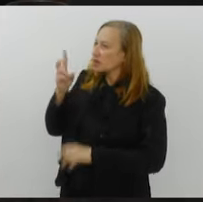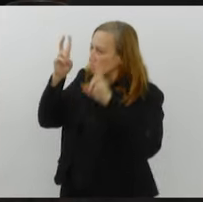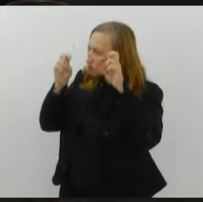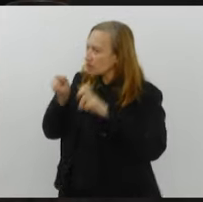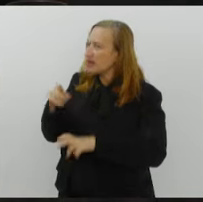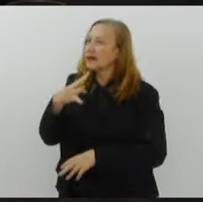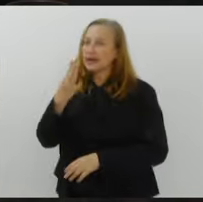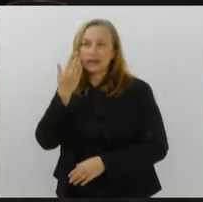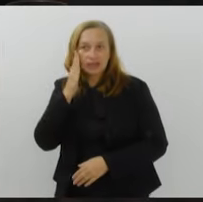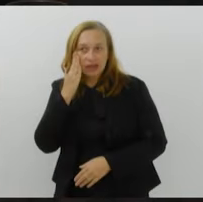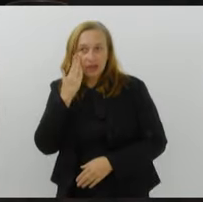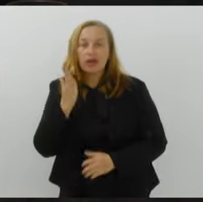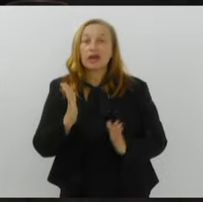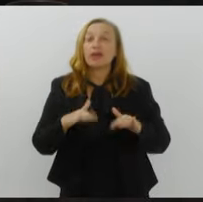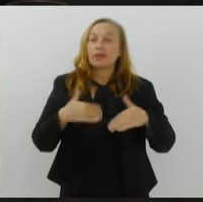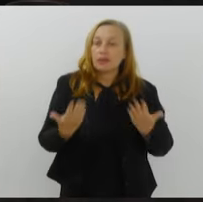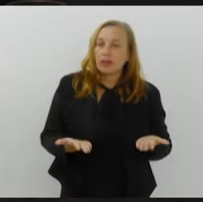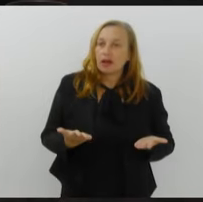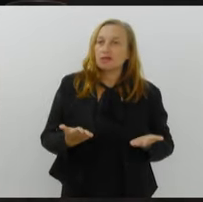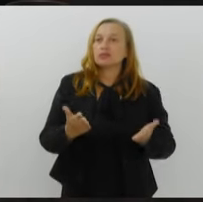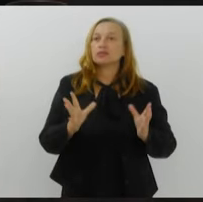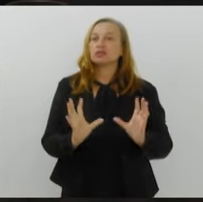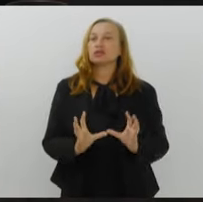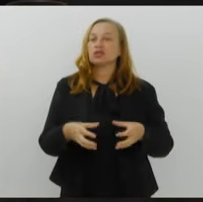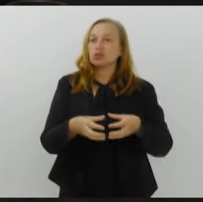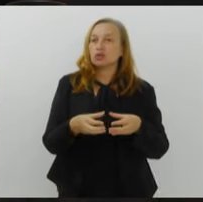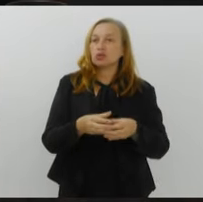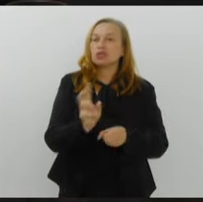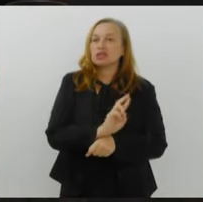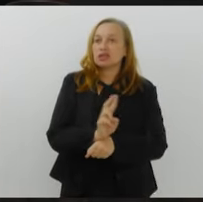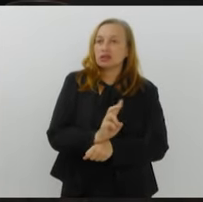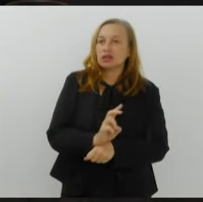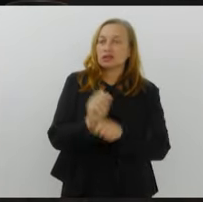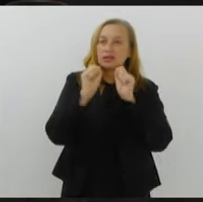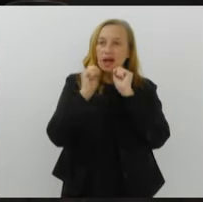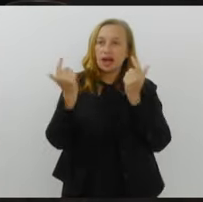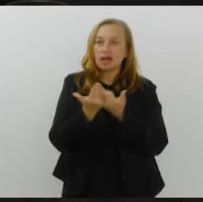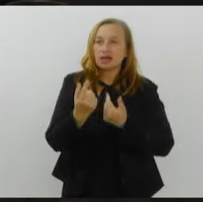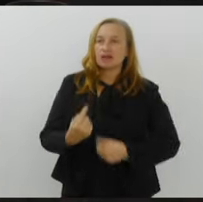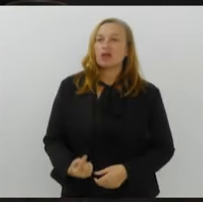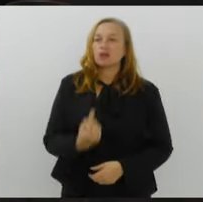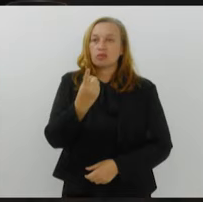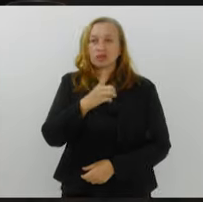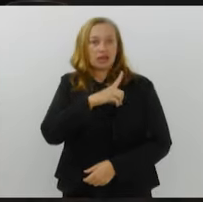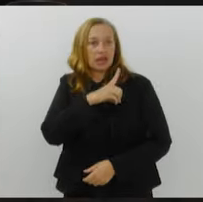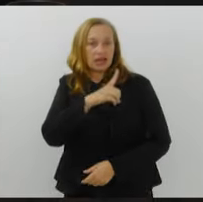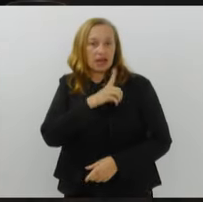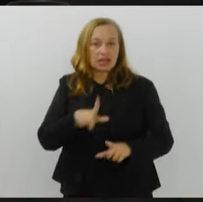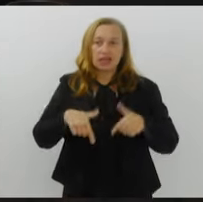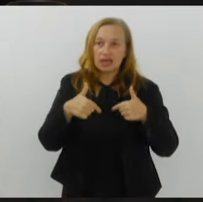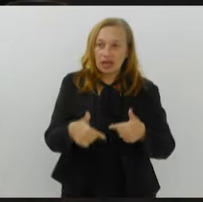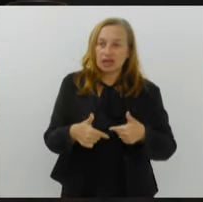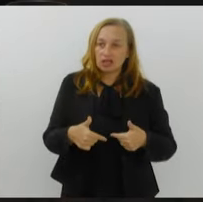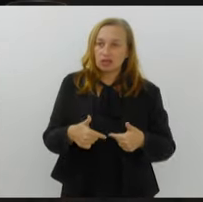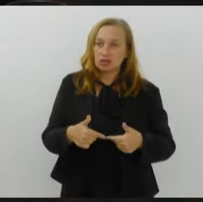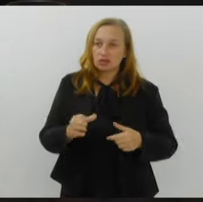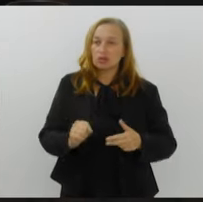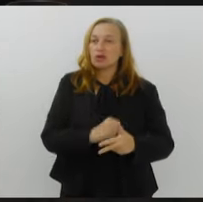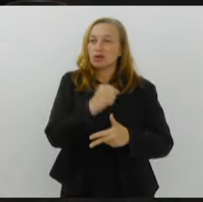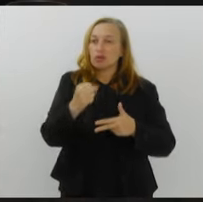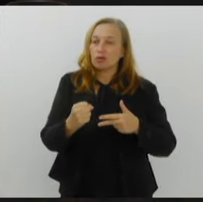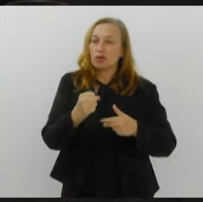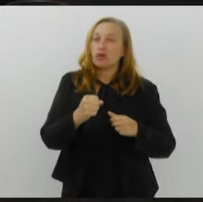muito. Então, a partir desse Departamento aqui de Segurança da Assembleia, comandado por uma delegada, com o poder de polícia, junto